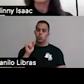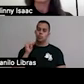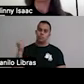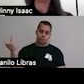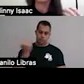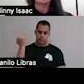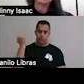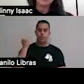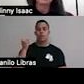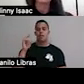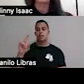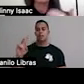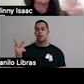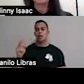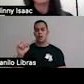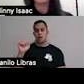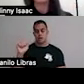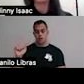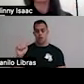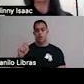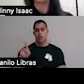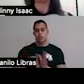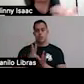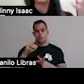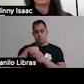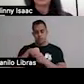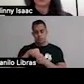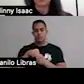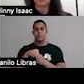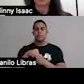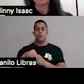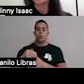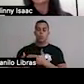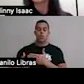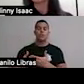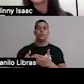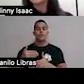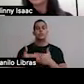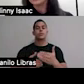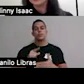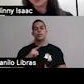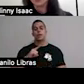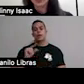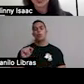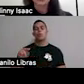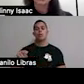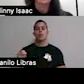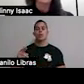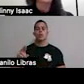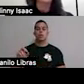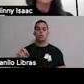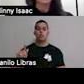do DHA em relação a vias de sinalização associadas a processos que envolvem neurogênese e